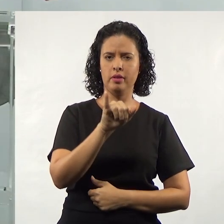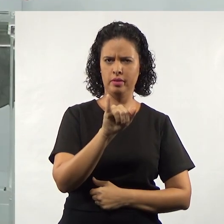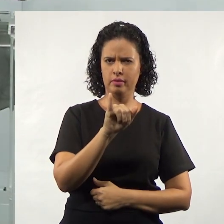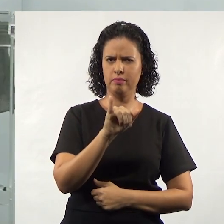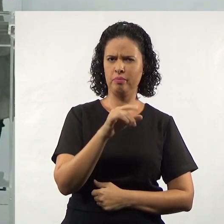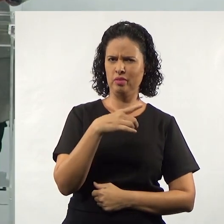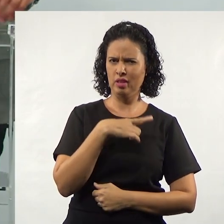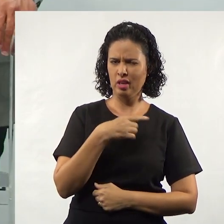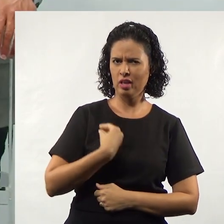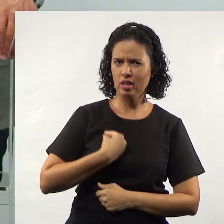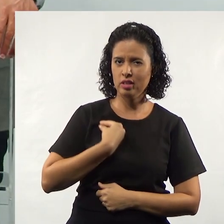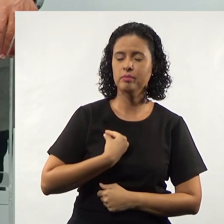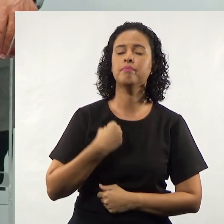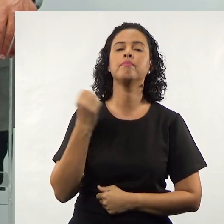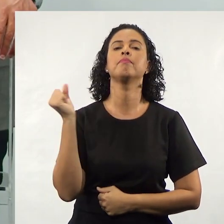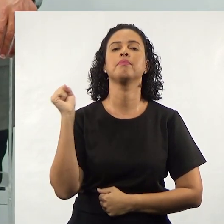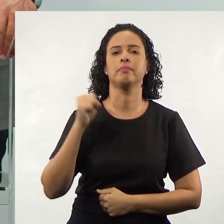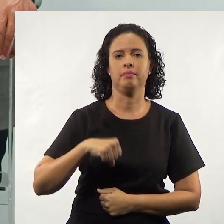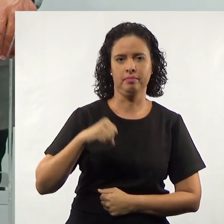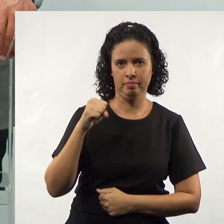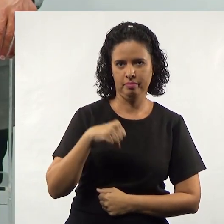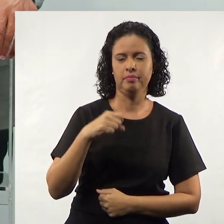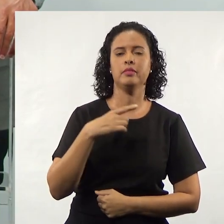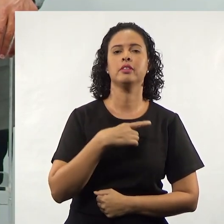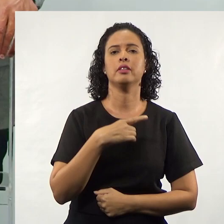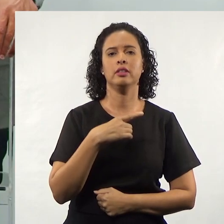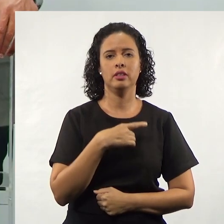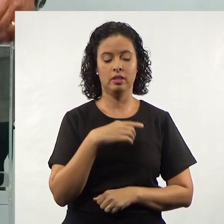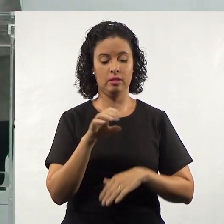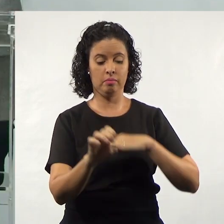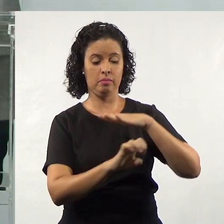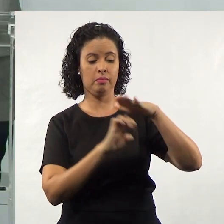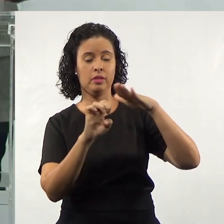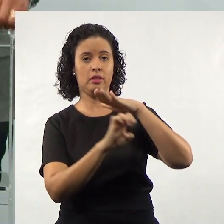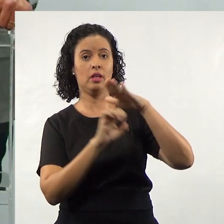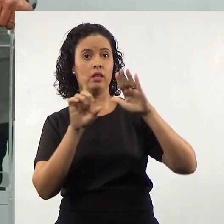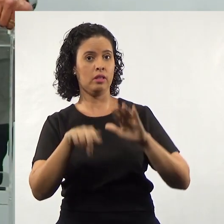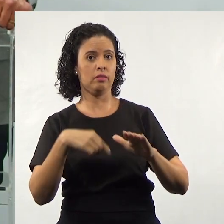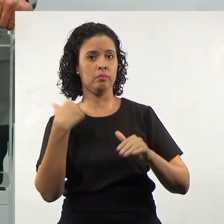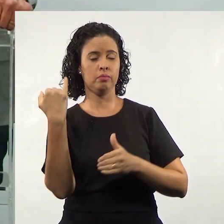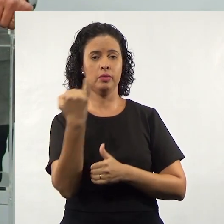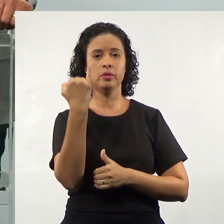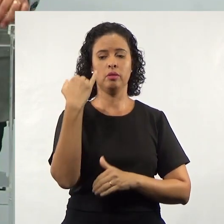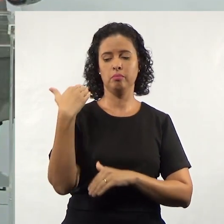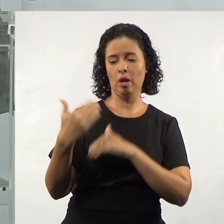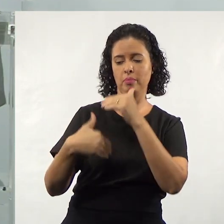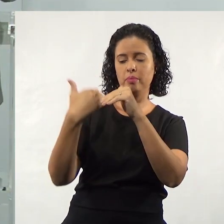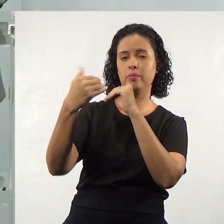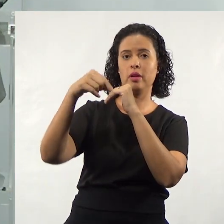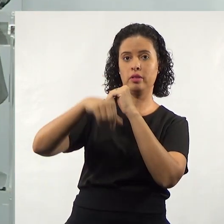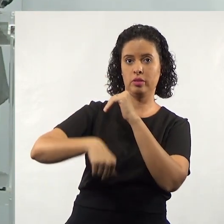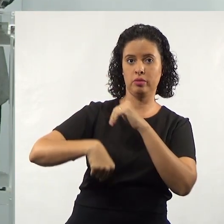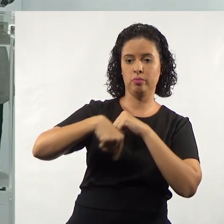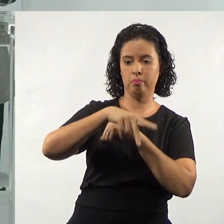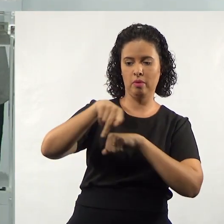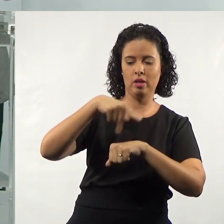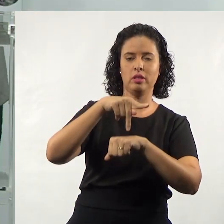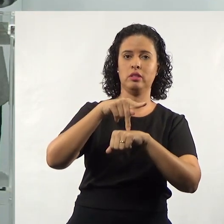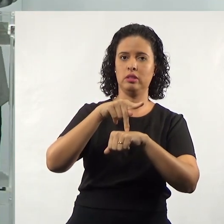existe isso? É claro que existe. Tá? A microempresa é muito importante para o desenvolvimento do país e